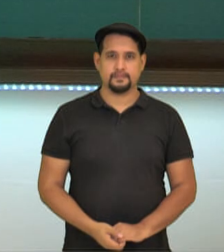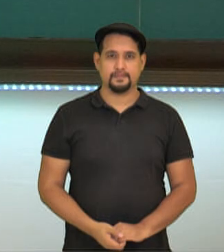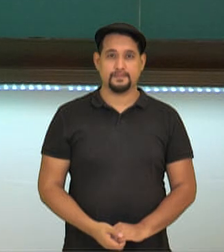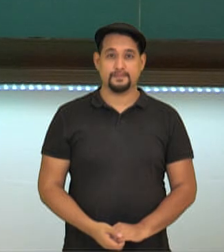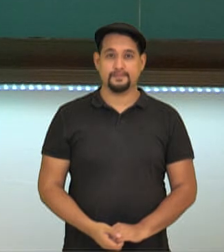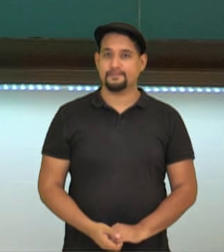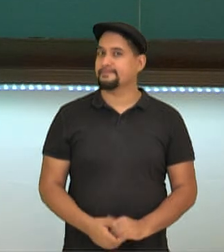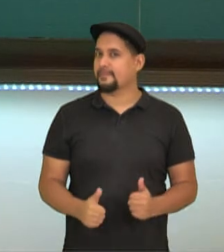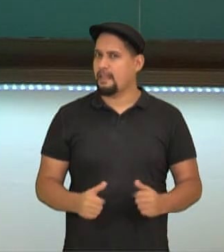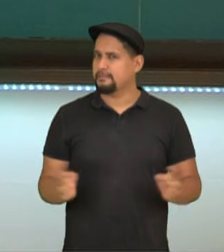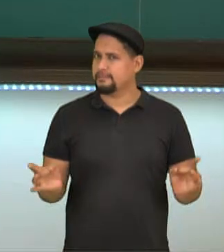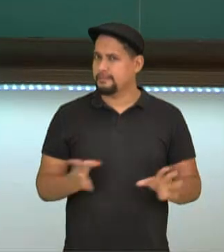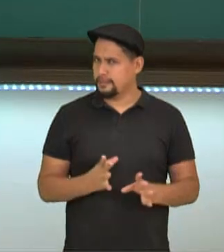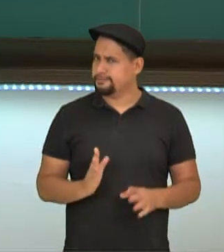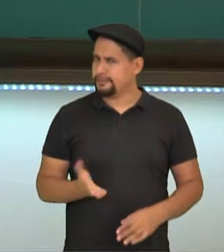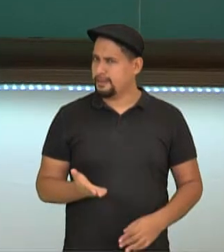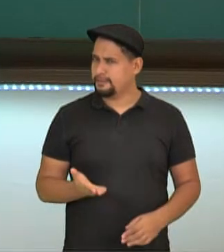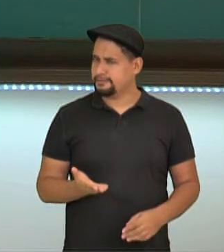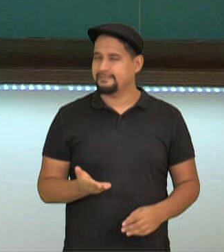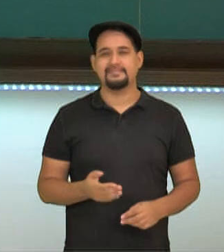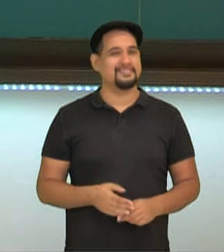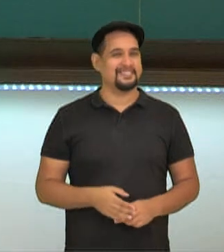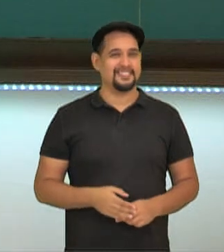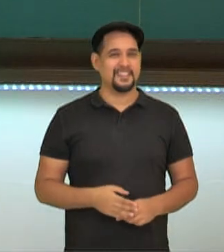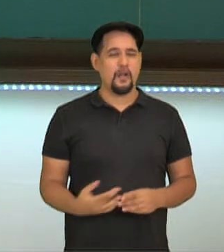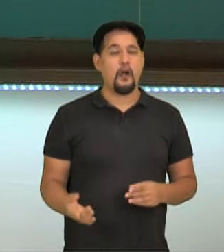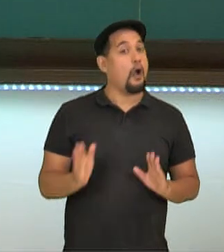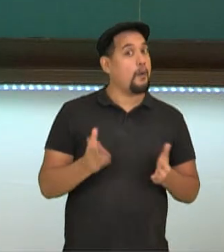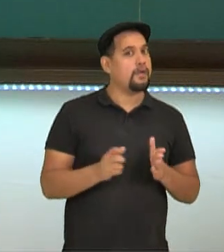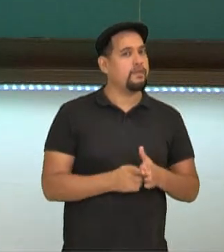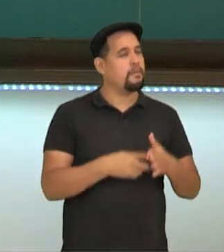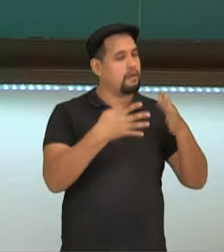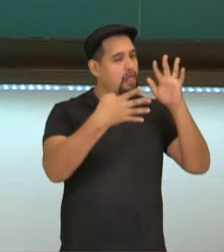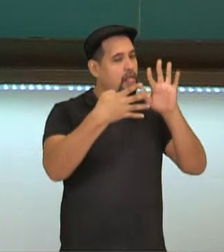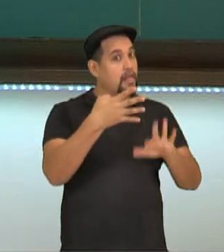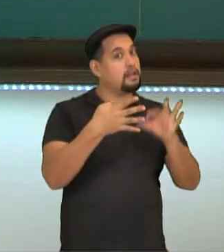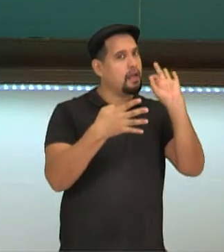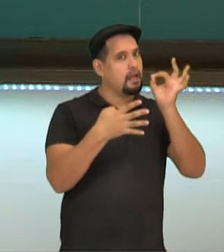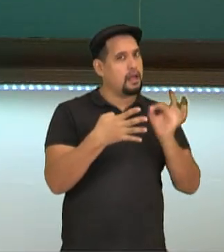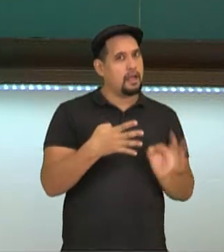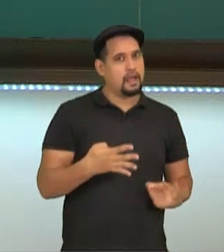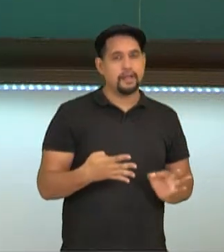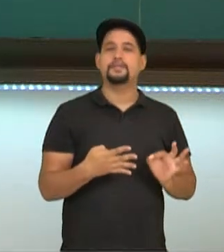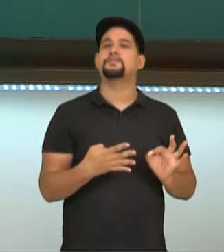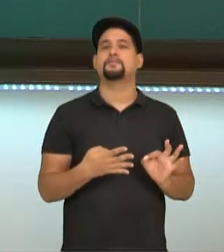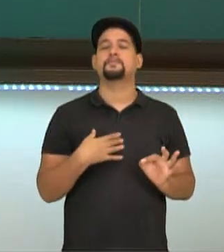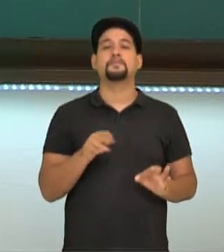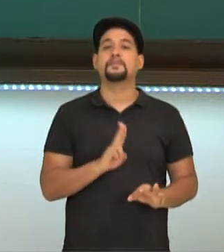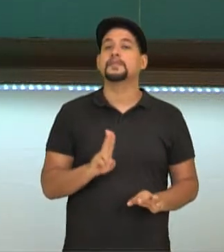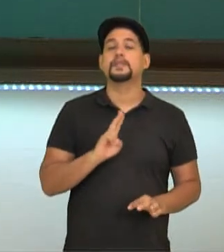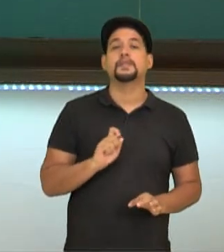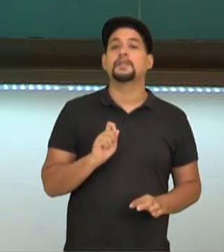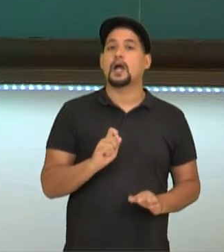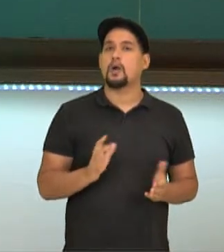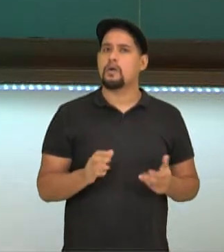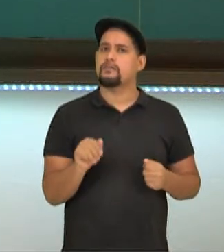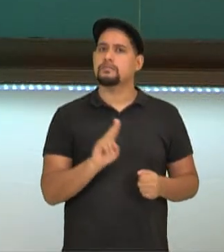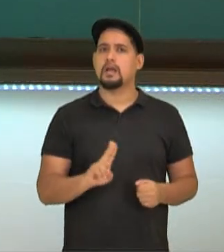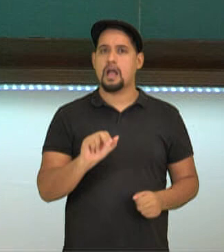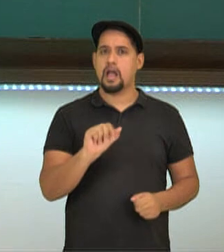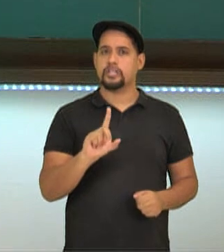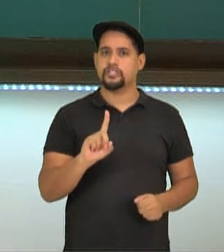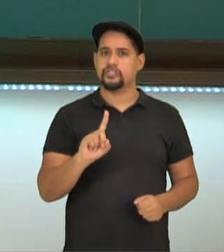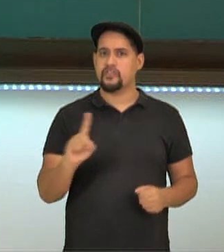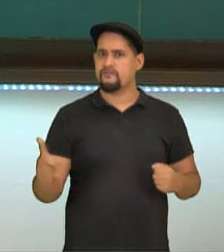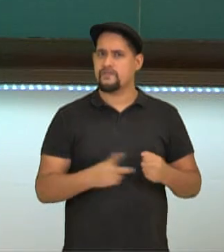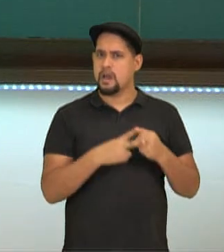E aí, terminou? Chegando, volta, vamos corrigir agora. Olha lá, vamos colocar aqui os advérbios da